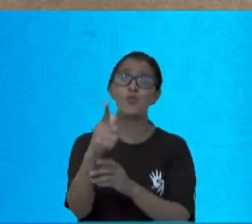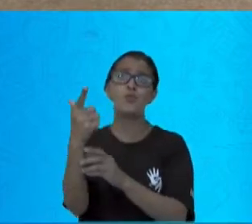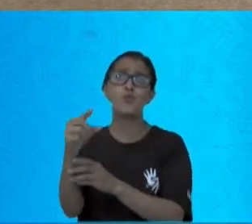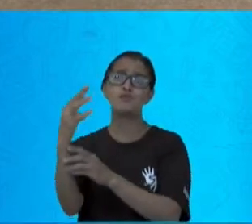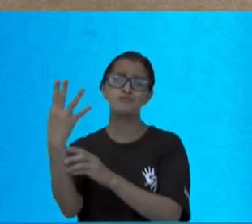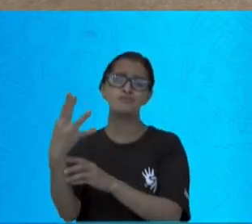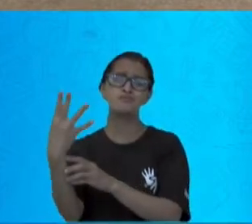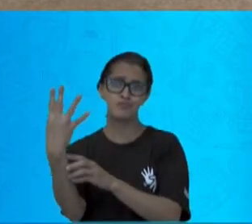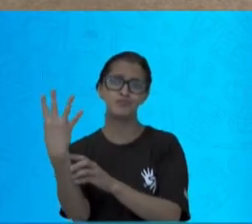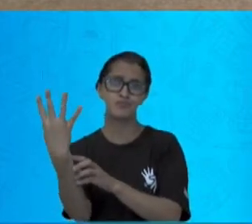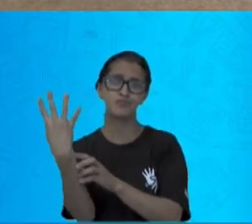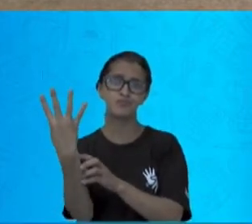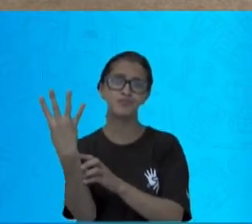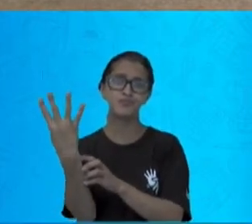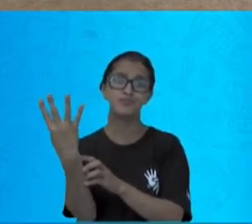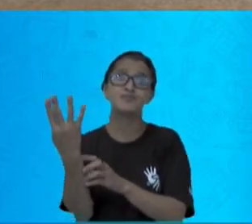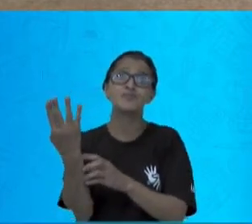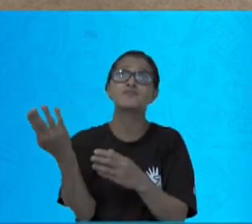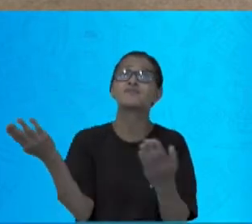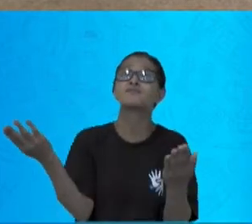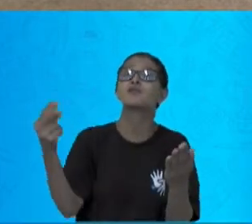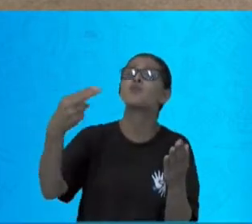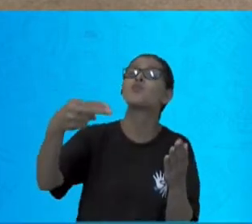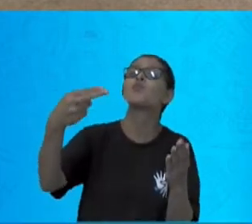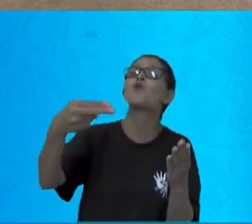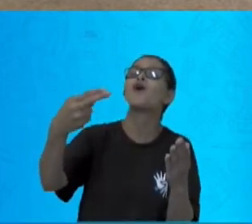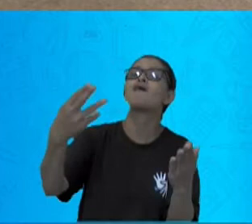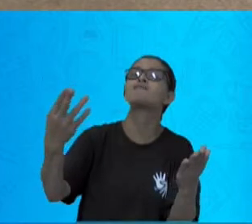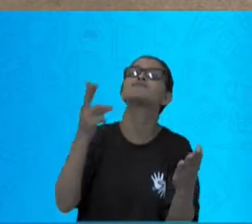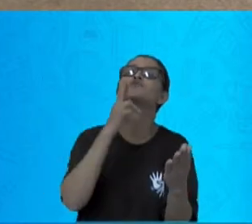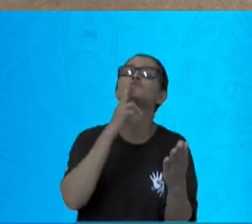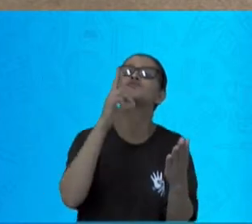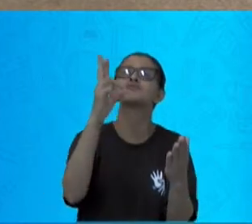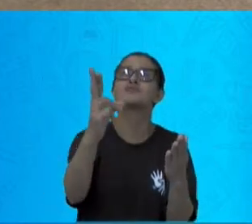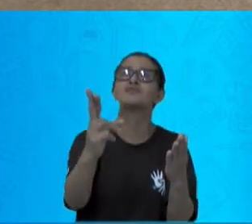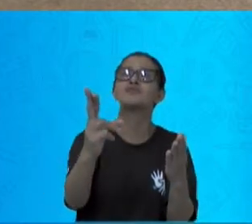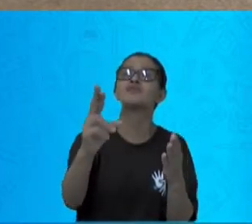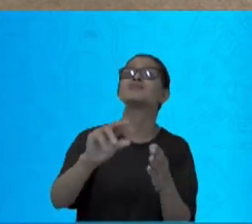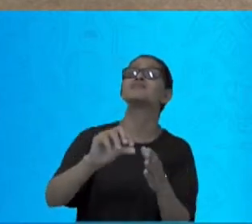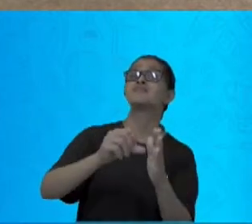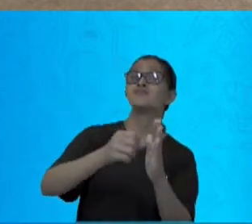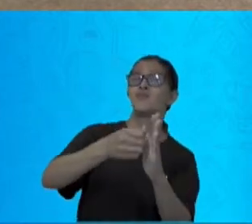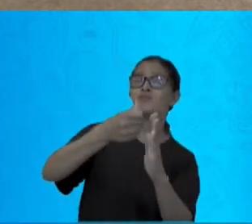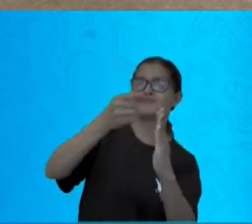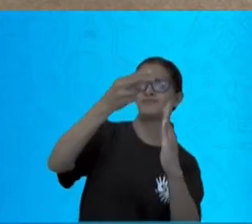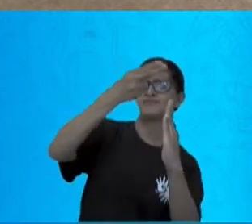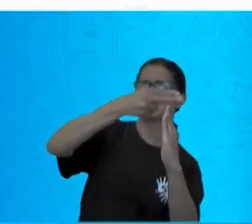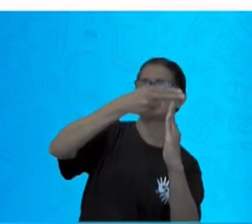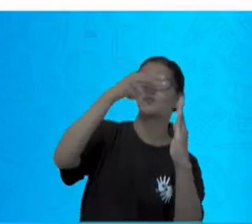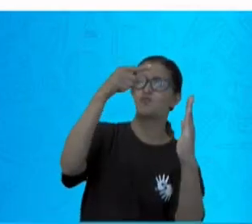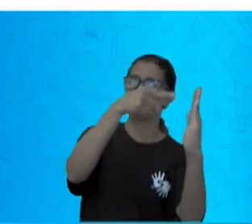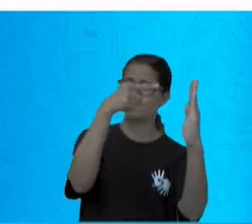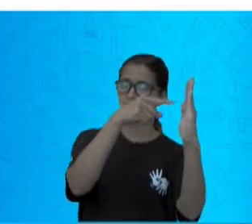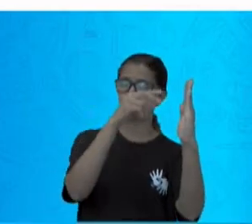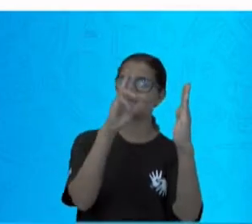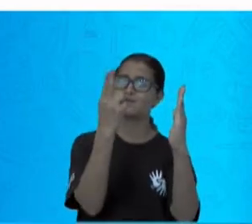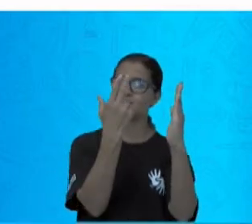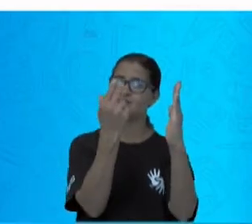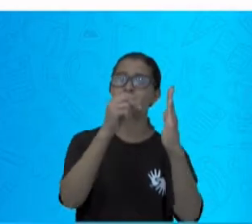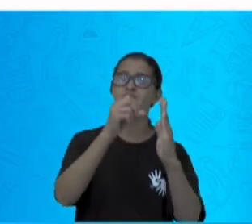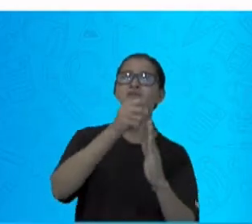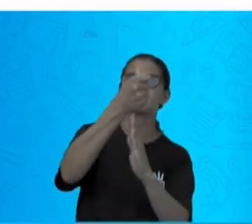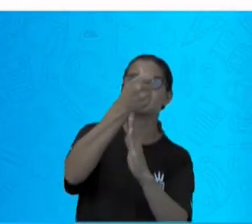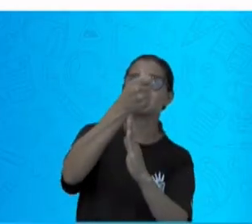6, 4 vezes. Então, eu vou escrever na forma de potência. 6 é a base e vou elevar à quarta